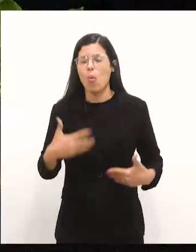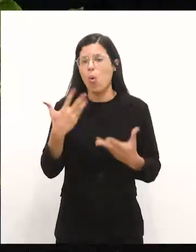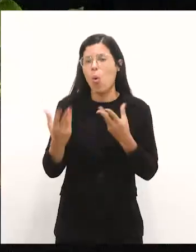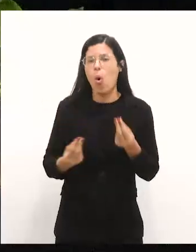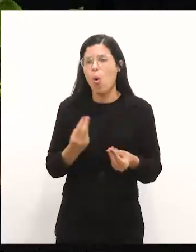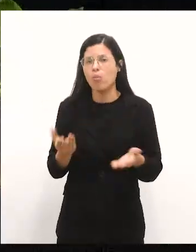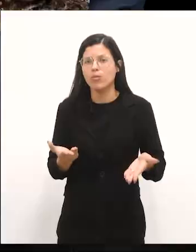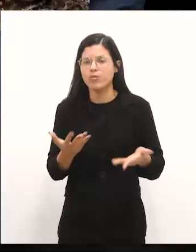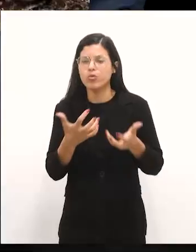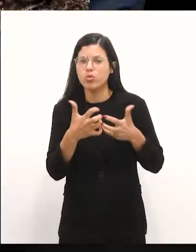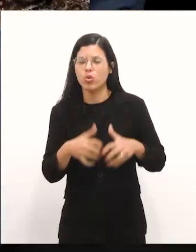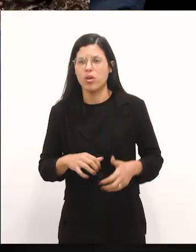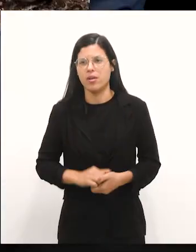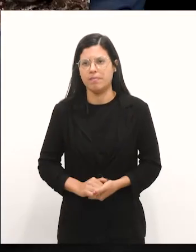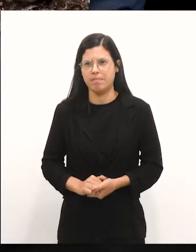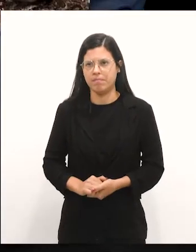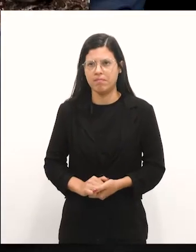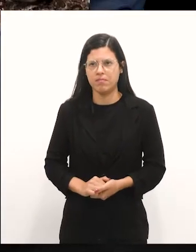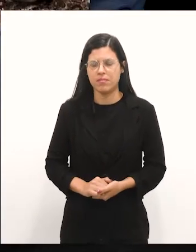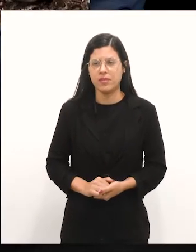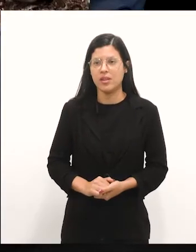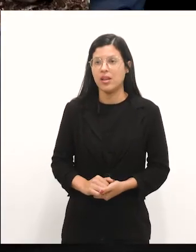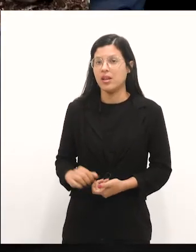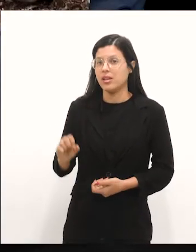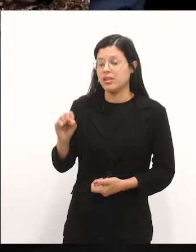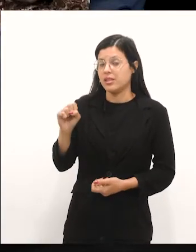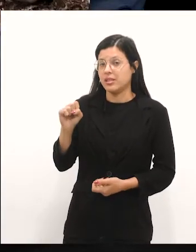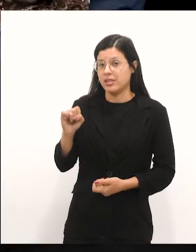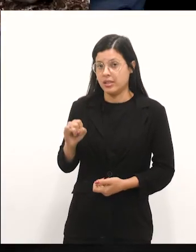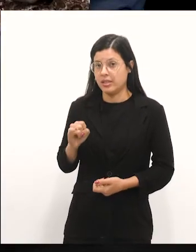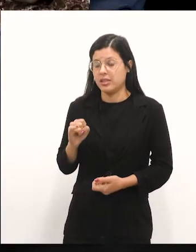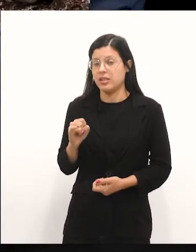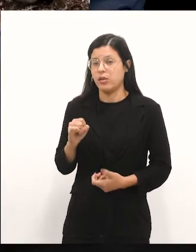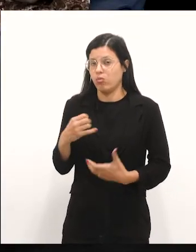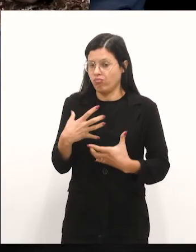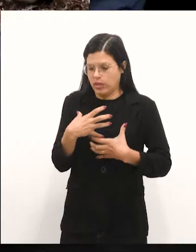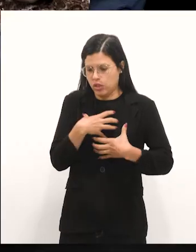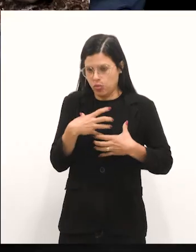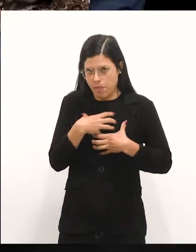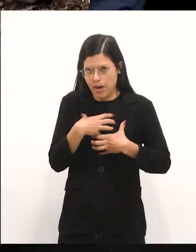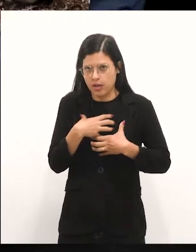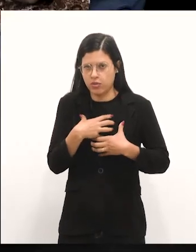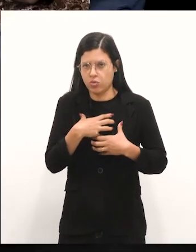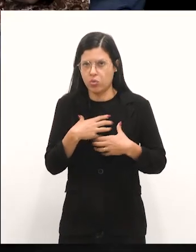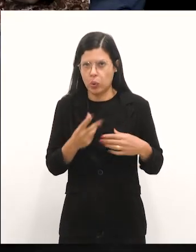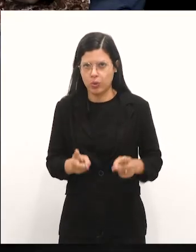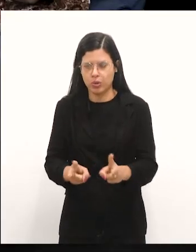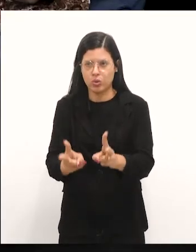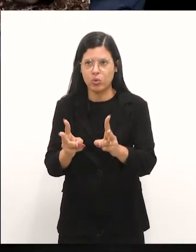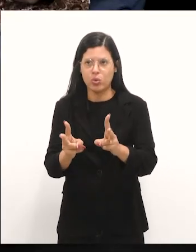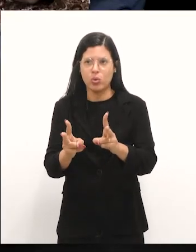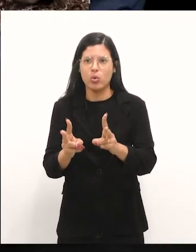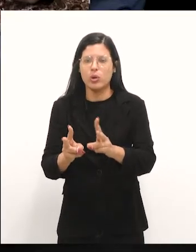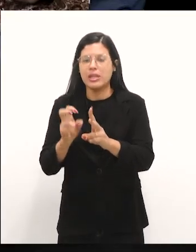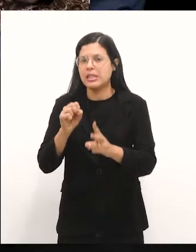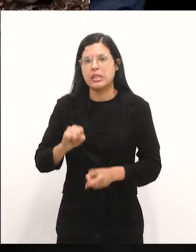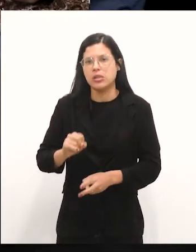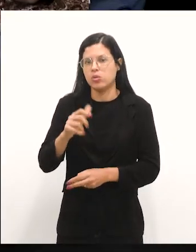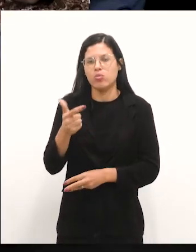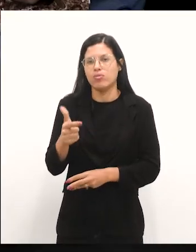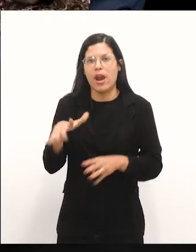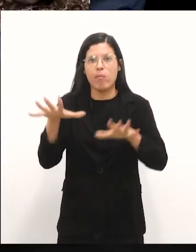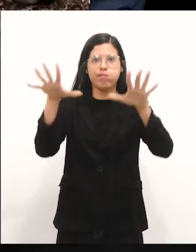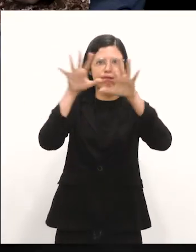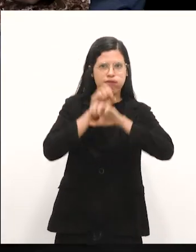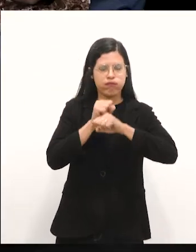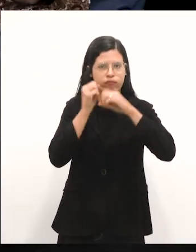isso? Se os sentidos ainda estão presentes, se ele não está no estado de coma um